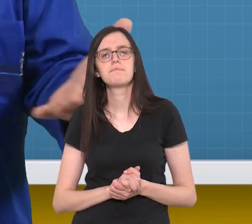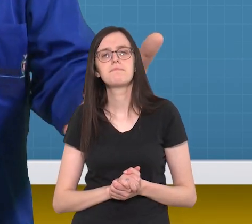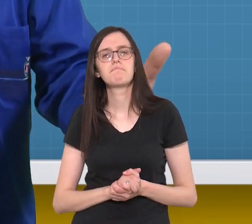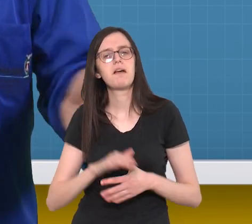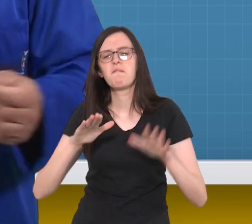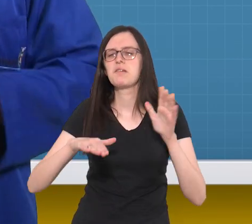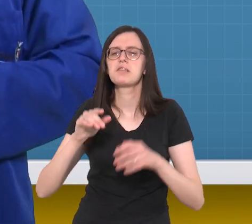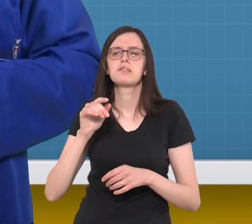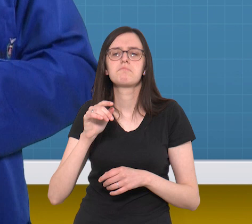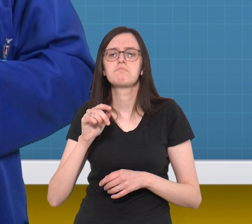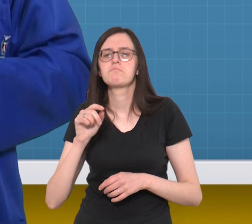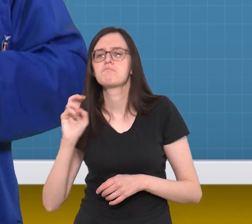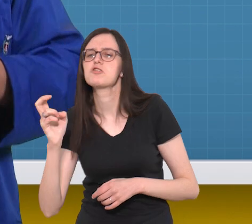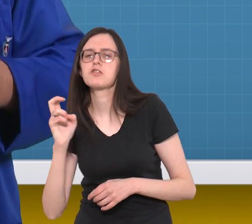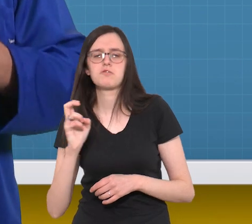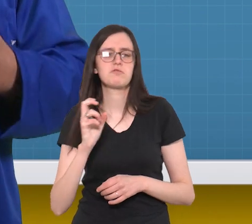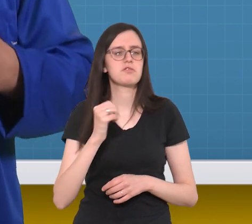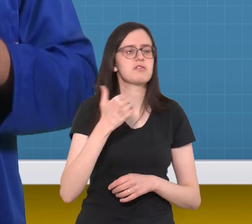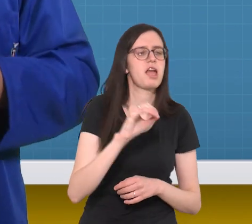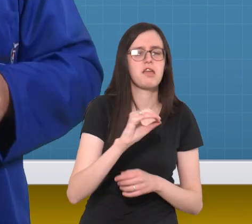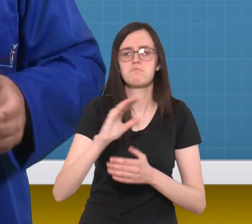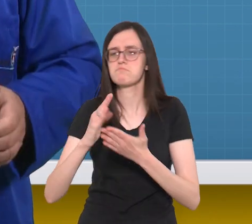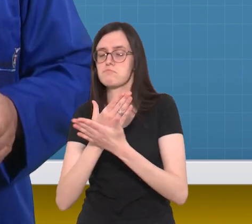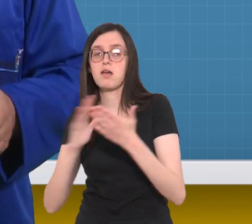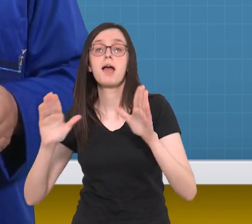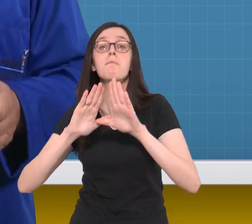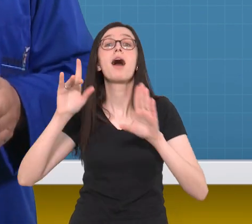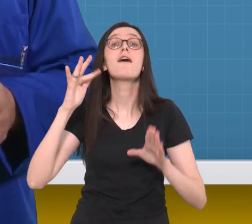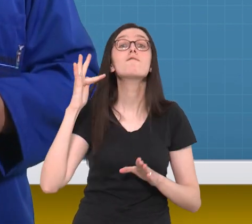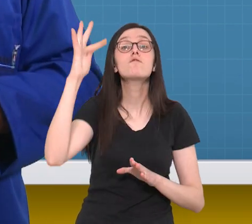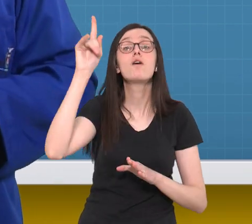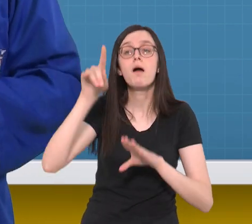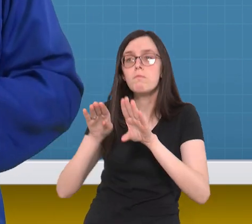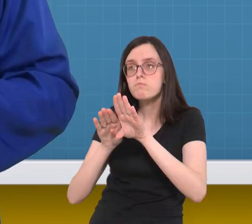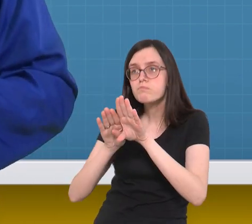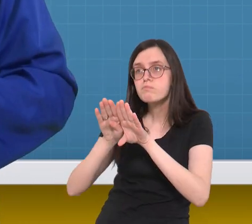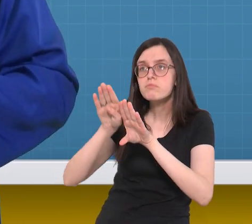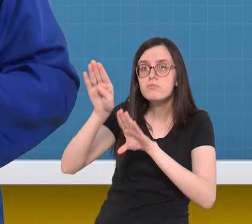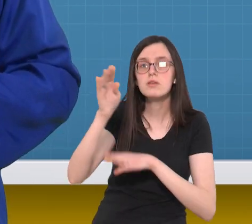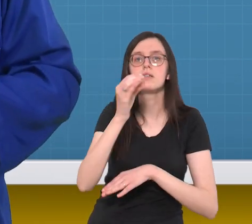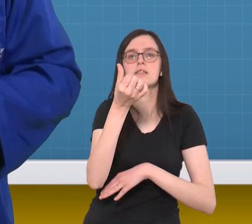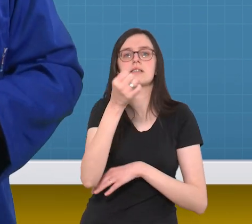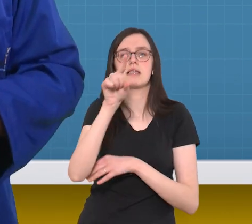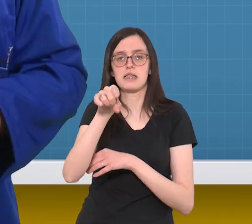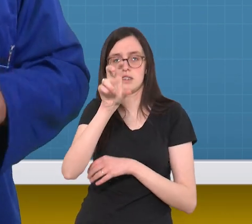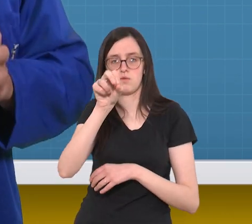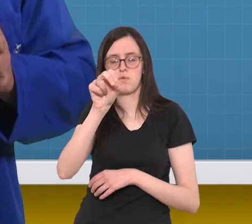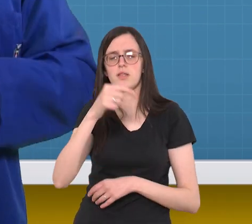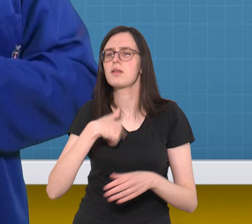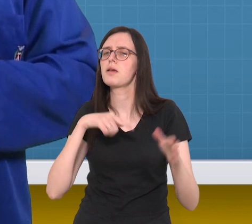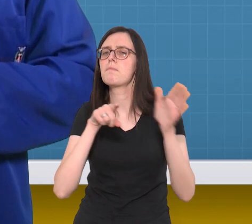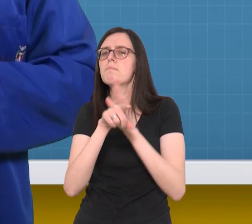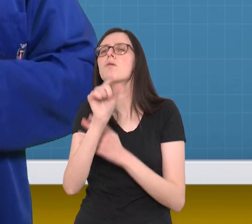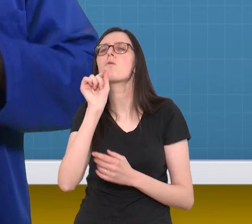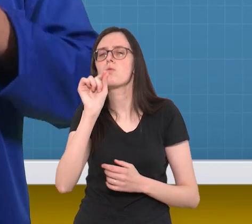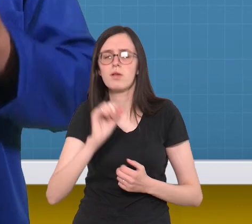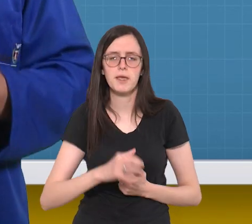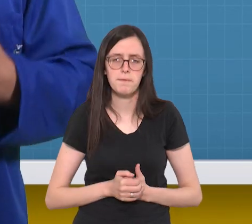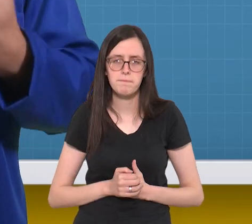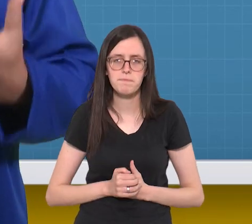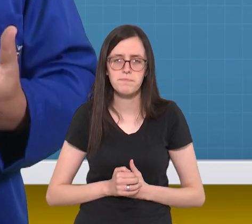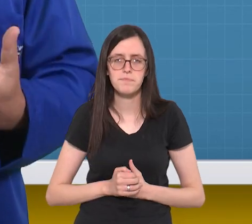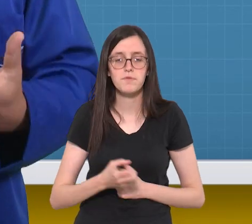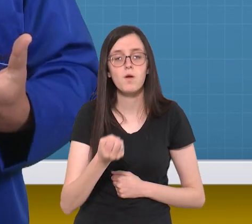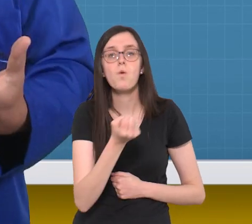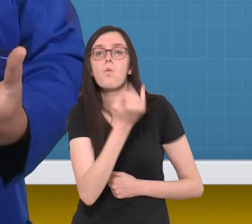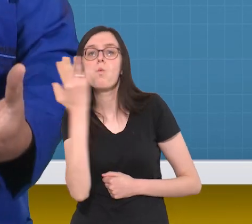por 5 reais, e sei que em breve isso vai subir para 6,50, a minha pergunta é,